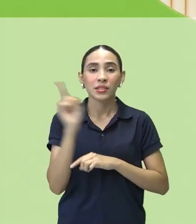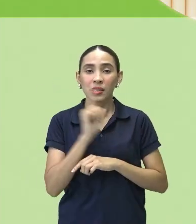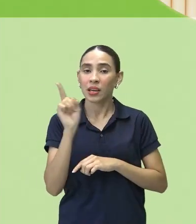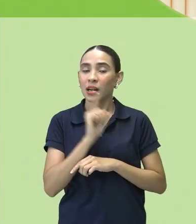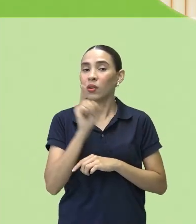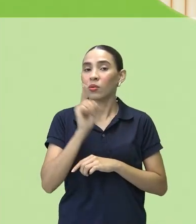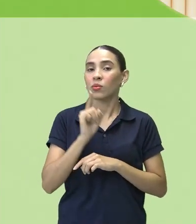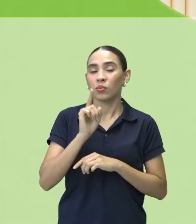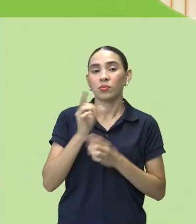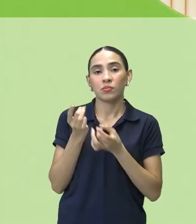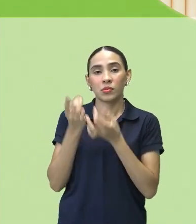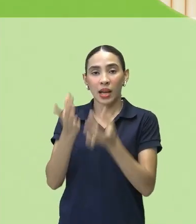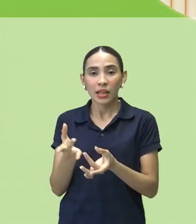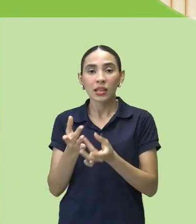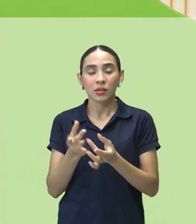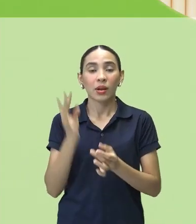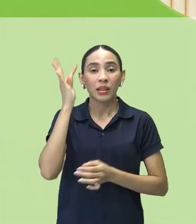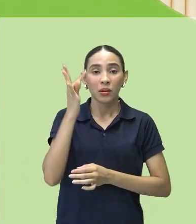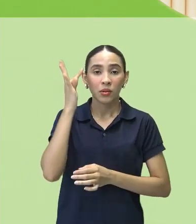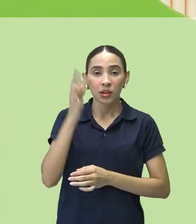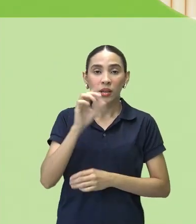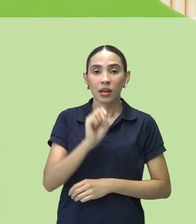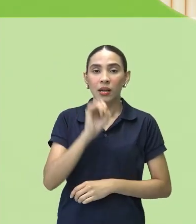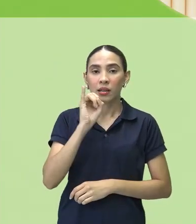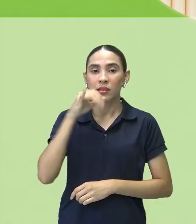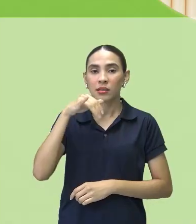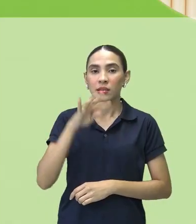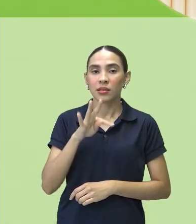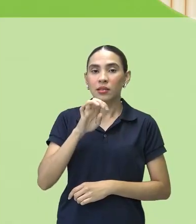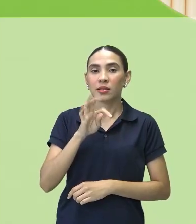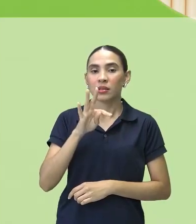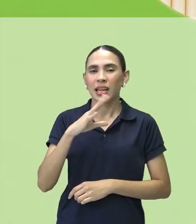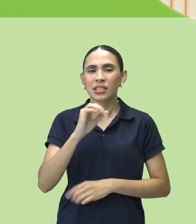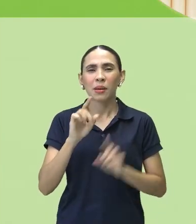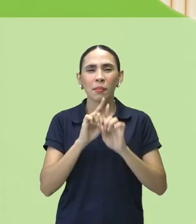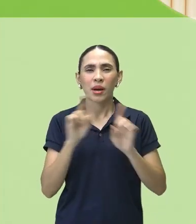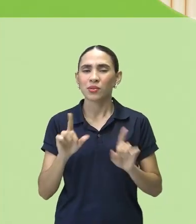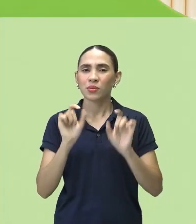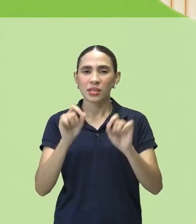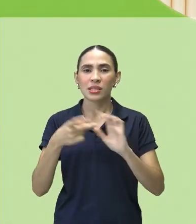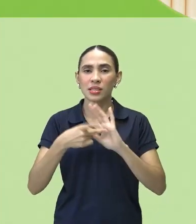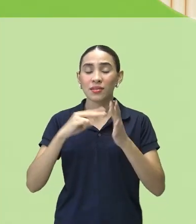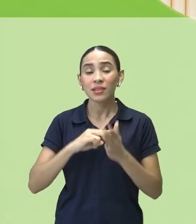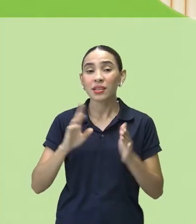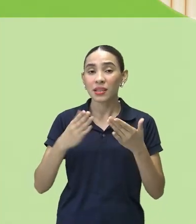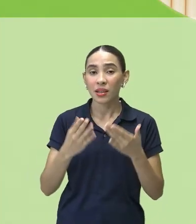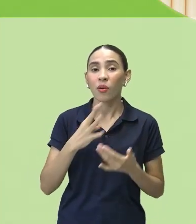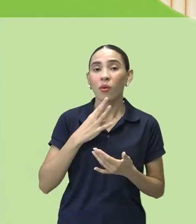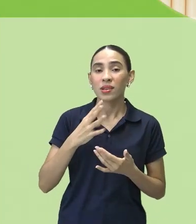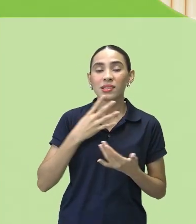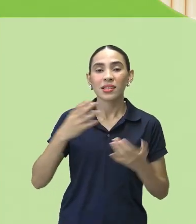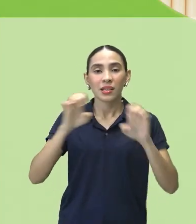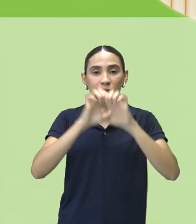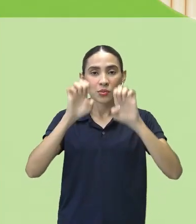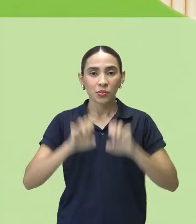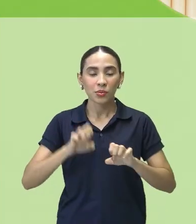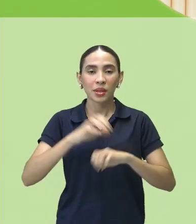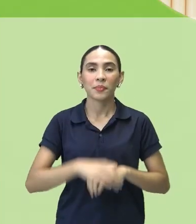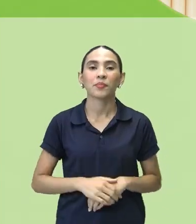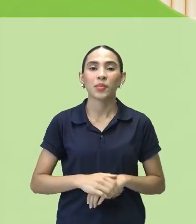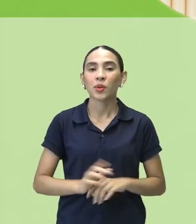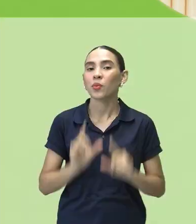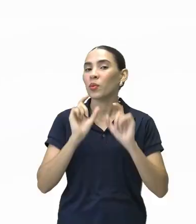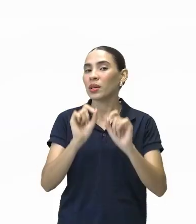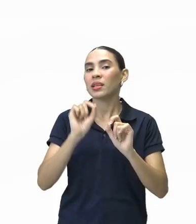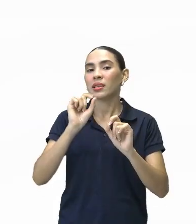a teoria sintética. E o que é essa teoria sintética? Nós vamos conhecer aí um pouquinho a estrutura dela, do que